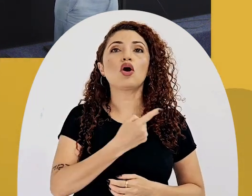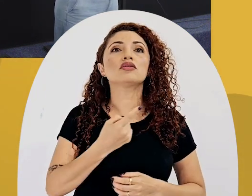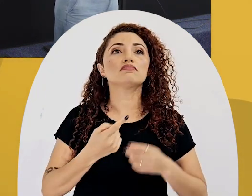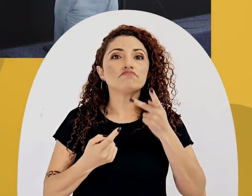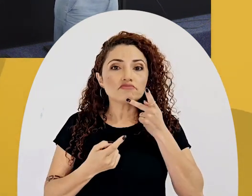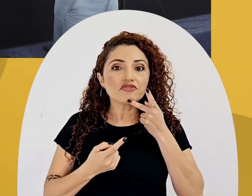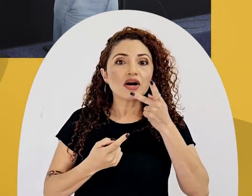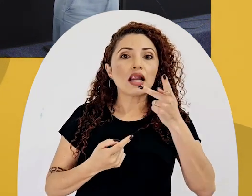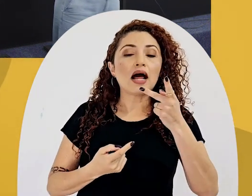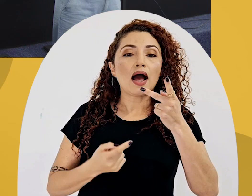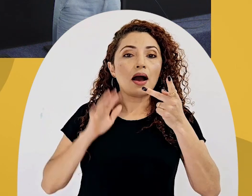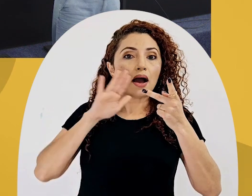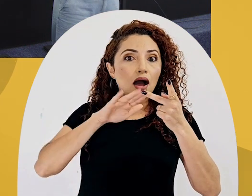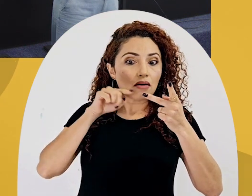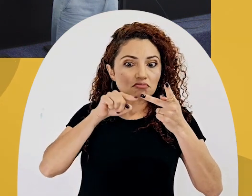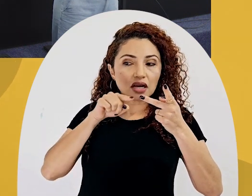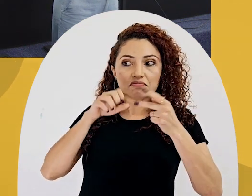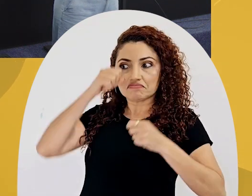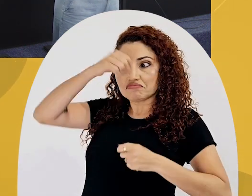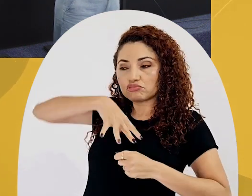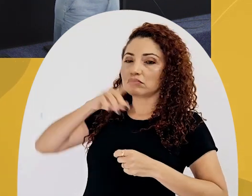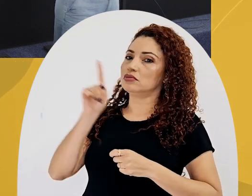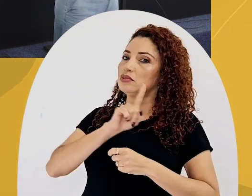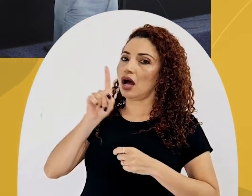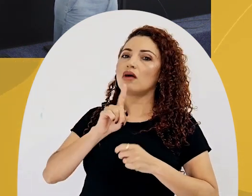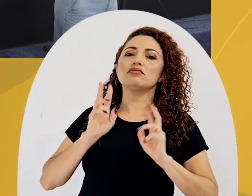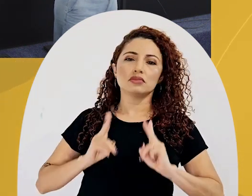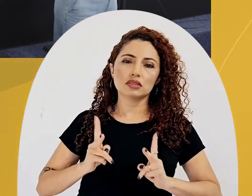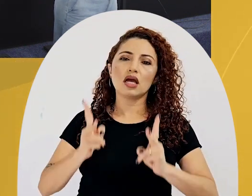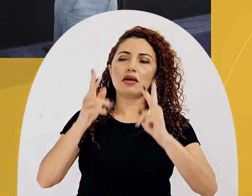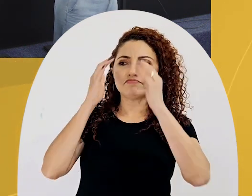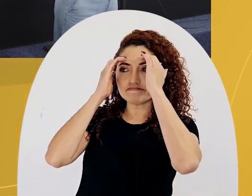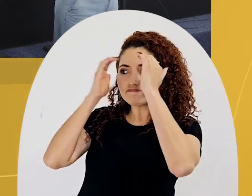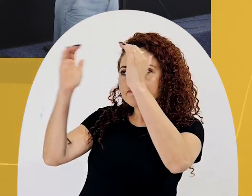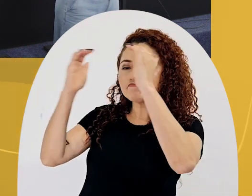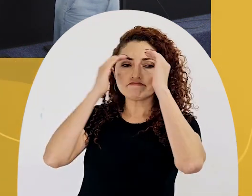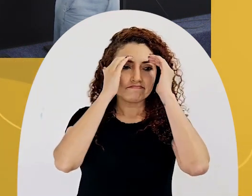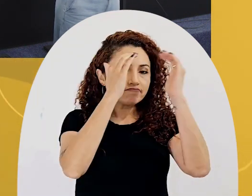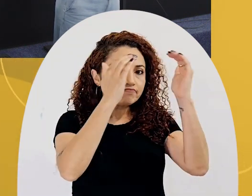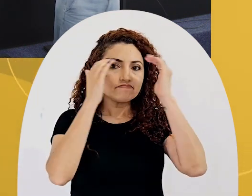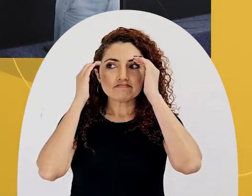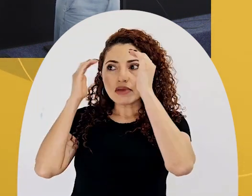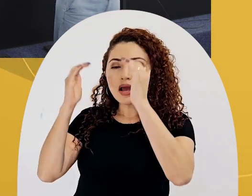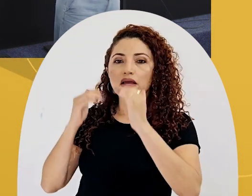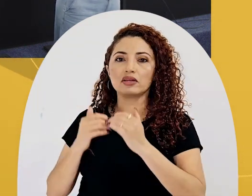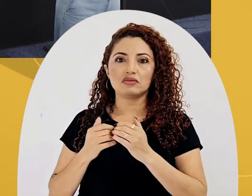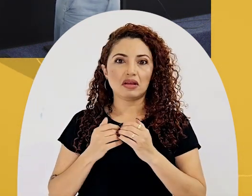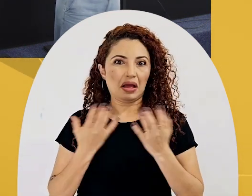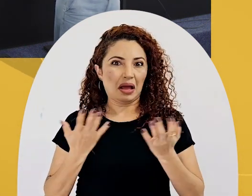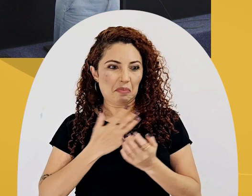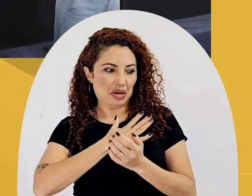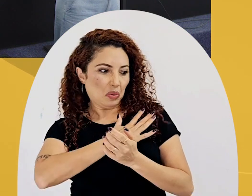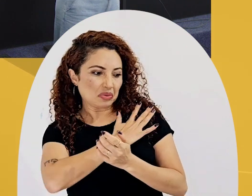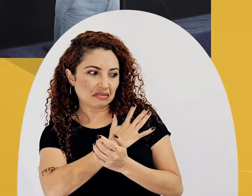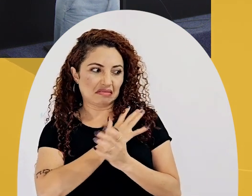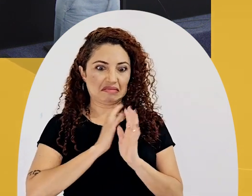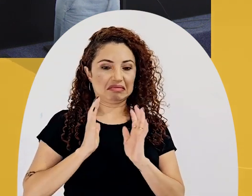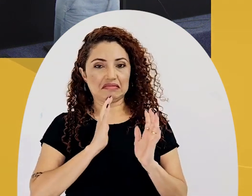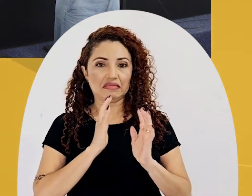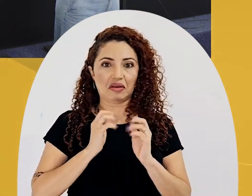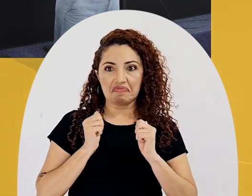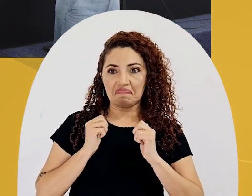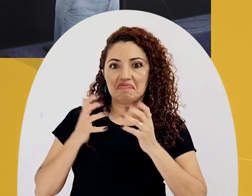as outras pessoas e para o grupo, né, como um todo, uma fala livre de preconceitos para que a gente consiga de fato criar